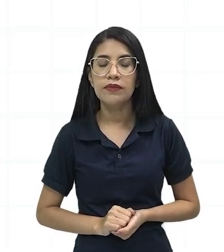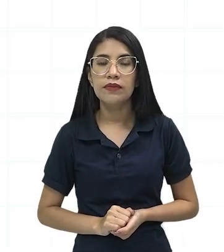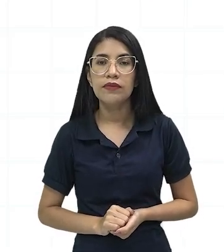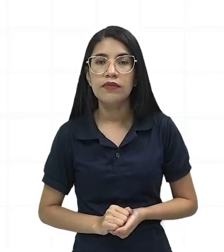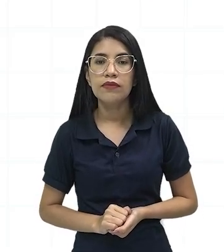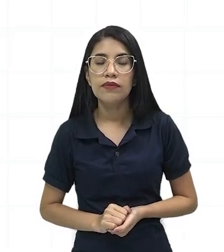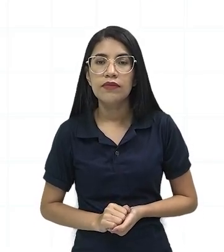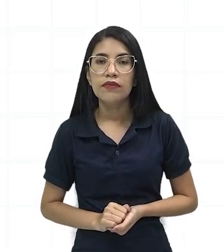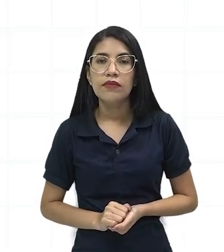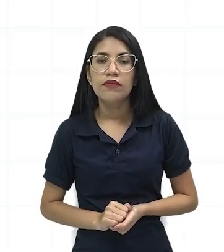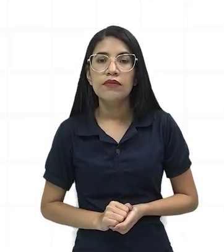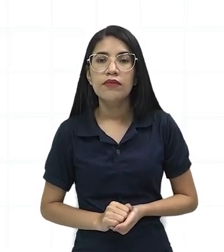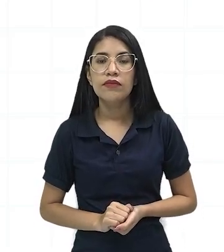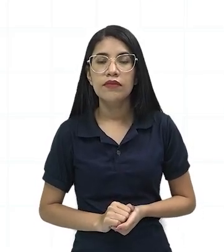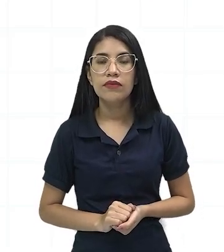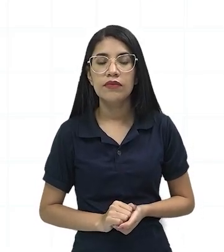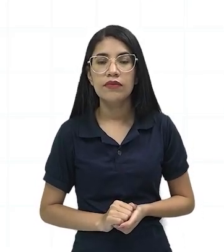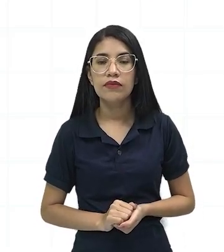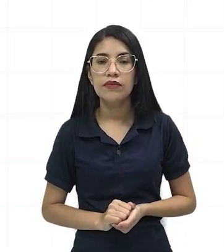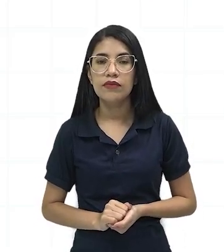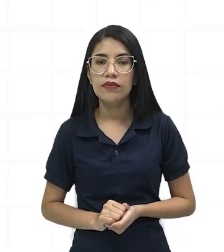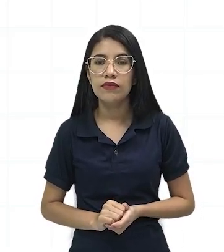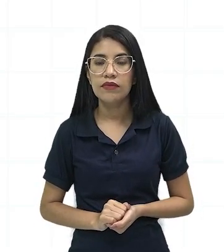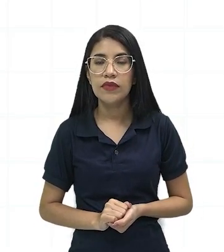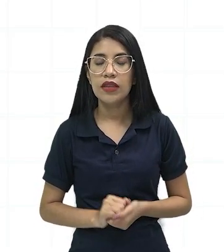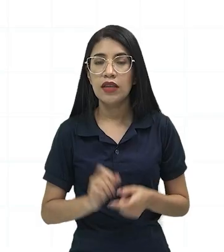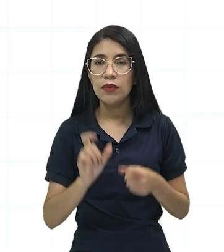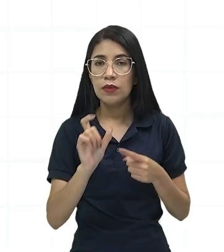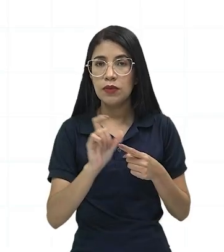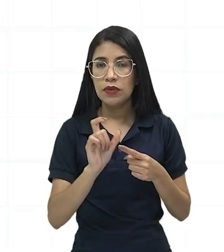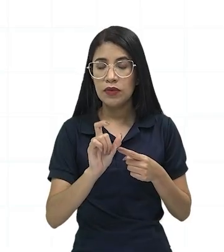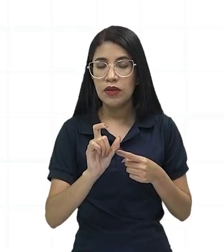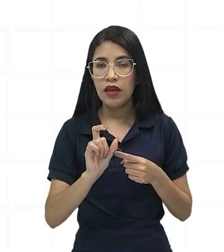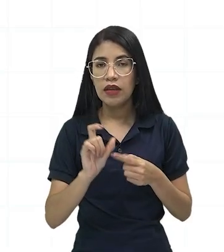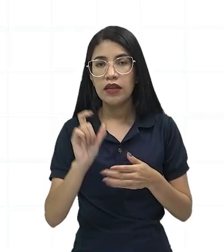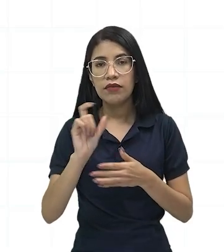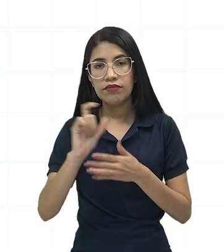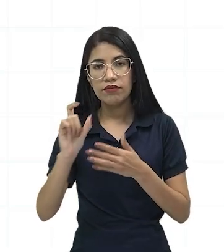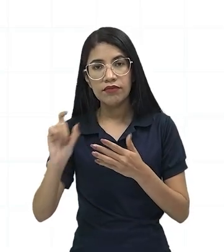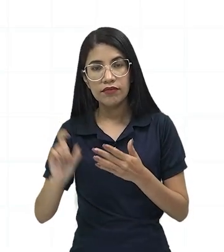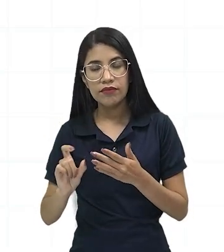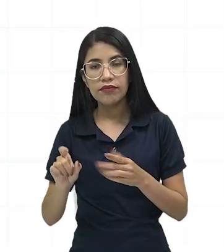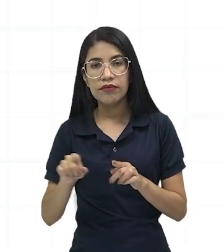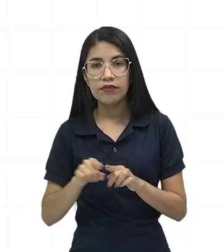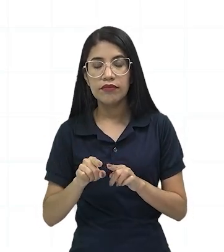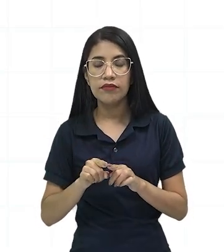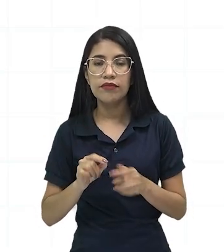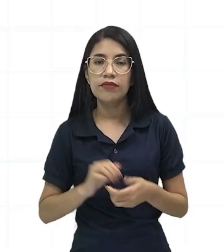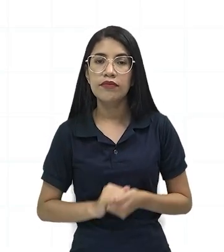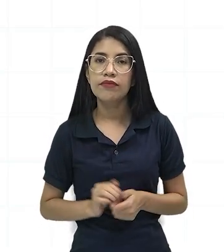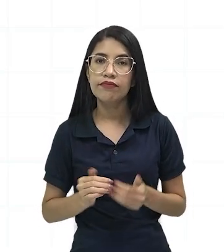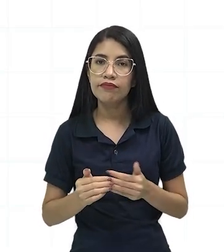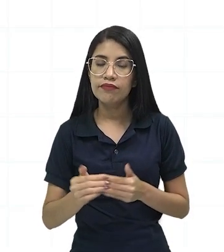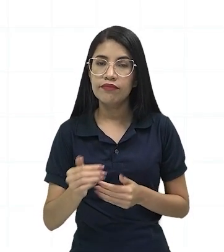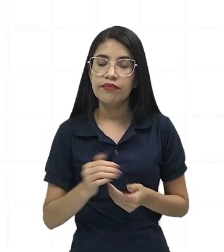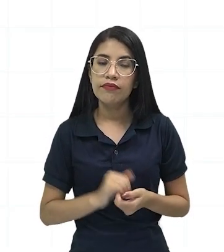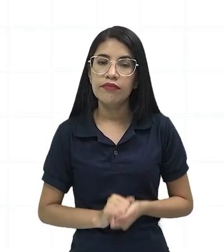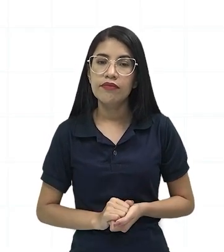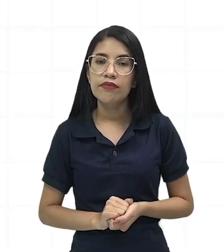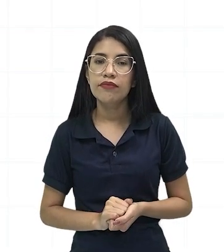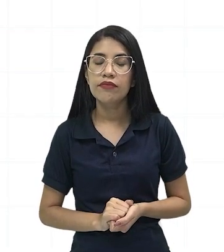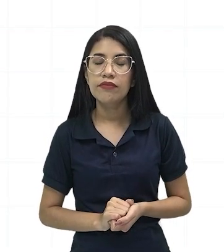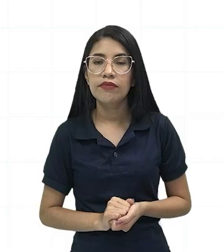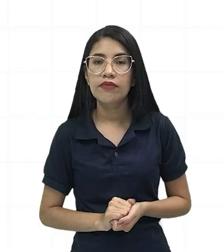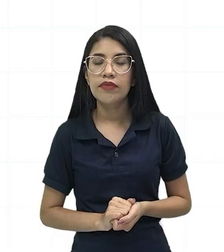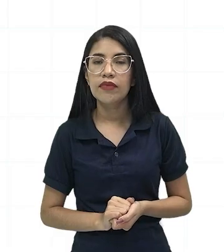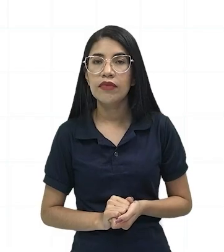segunda e terceira pessoa também. Uma do singular, uma do plural. Na sequência, falando sobre o